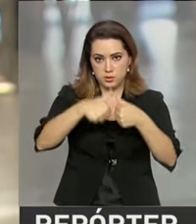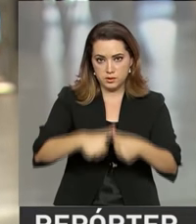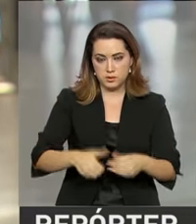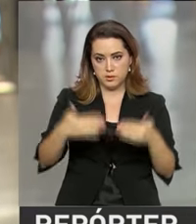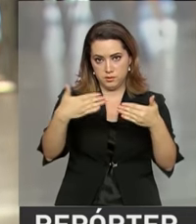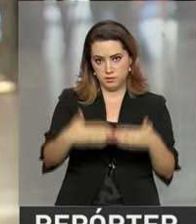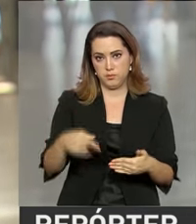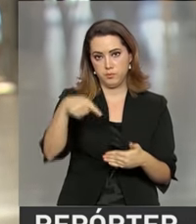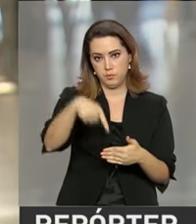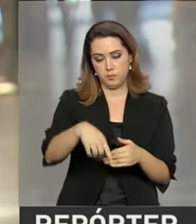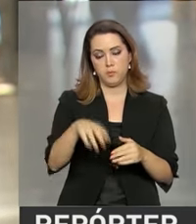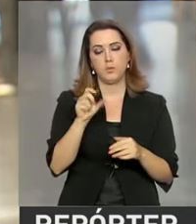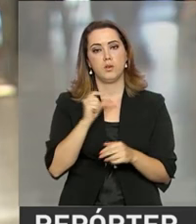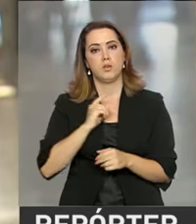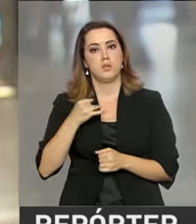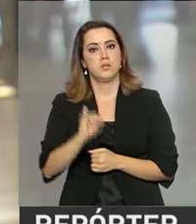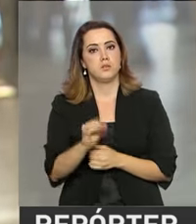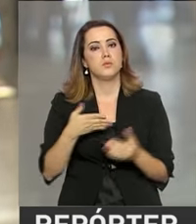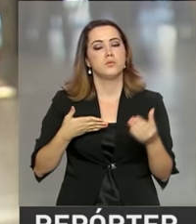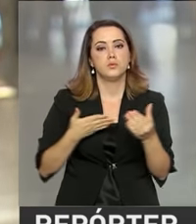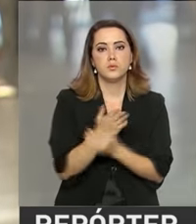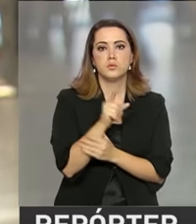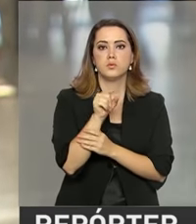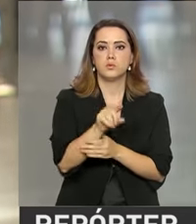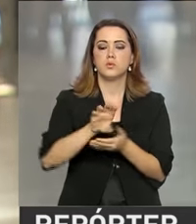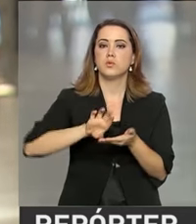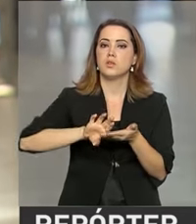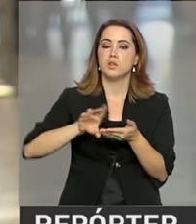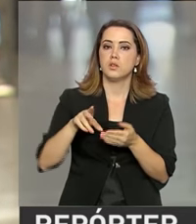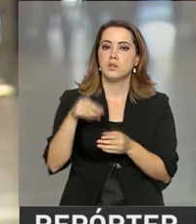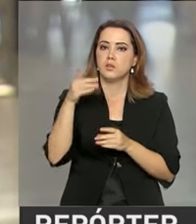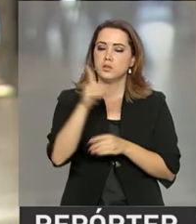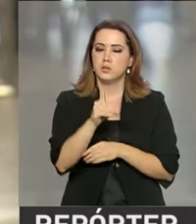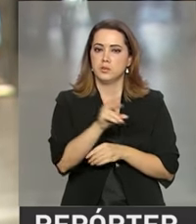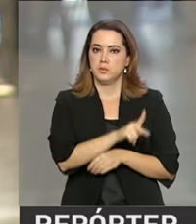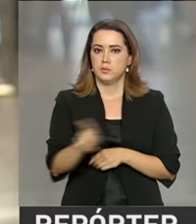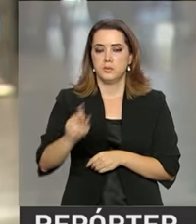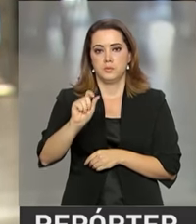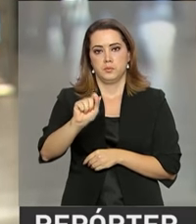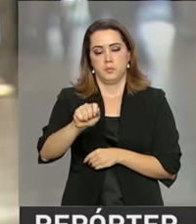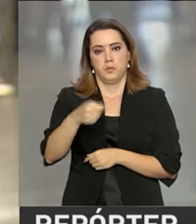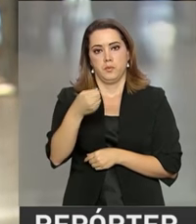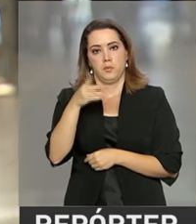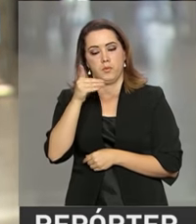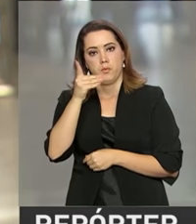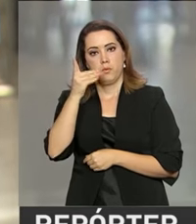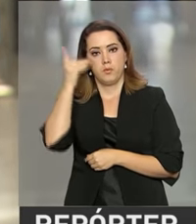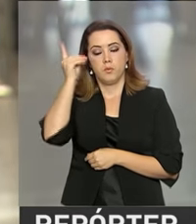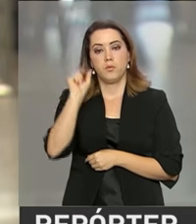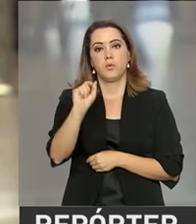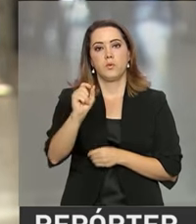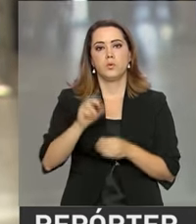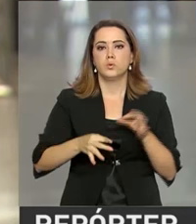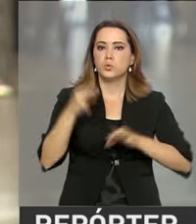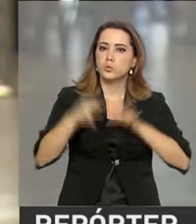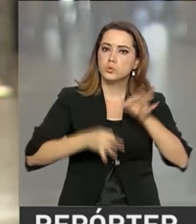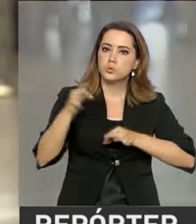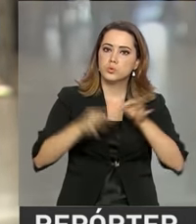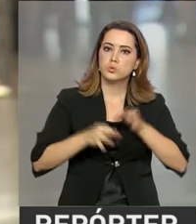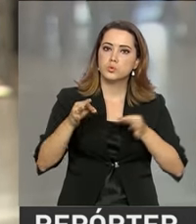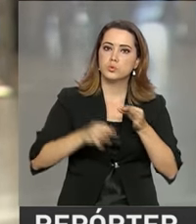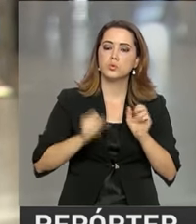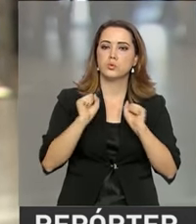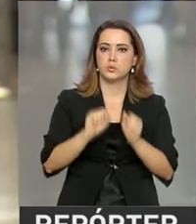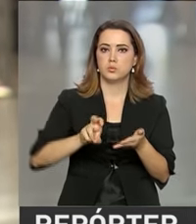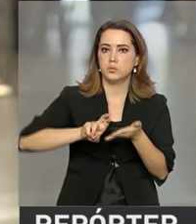seja aprovado, a presidenta Dilma Rousseff passa a ser julgada no processo de impeachment e segue para o